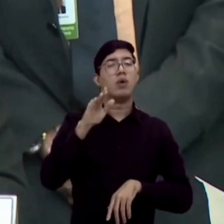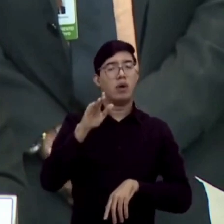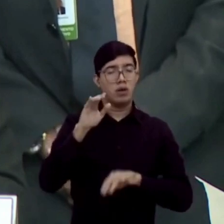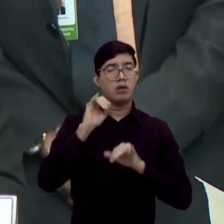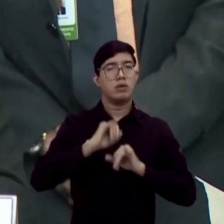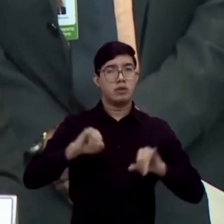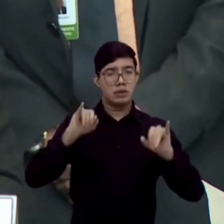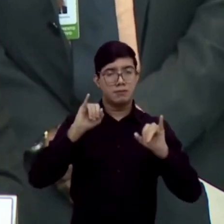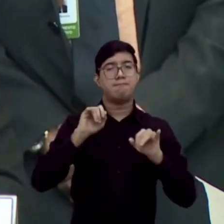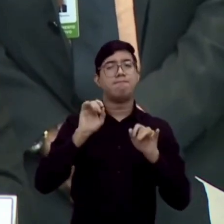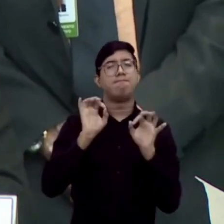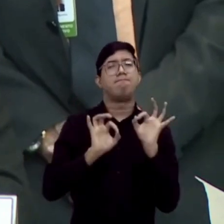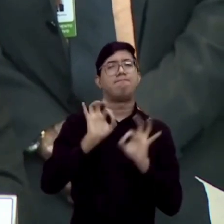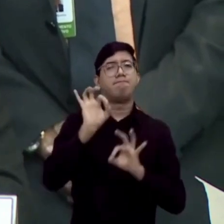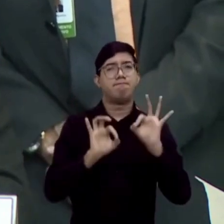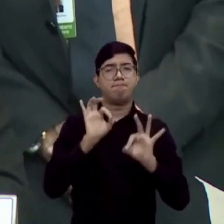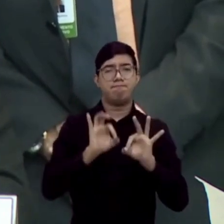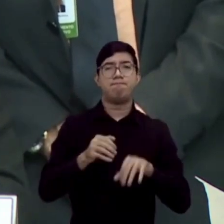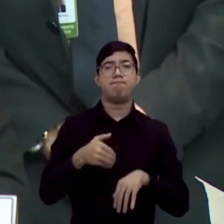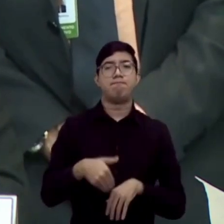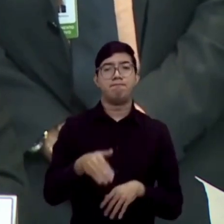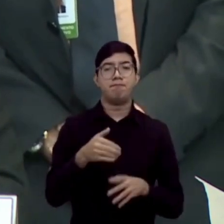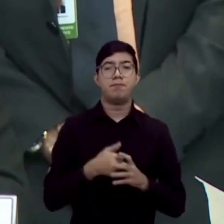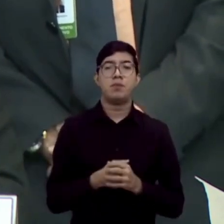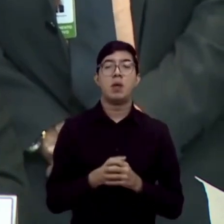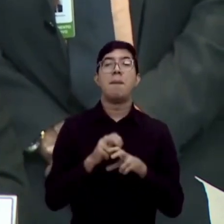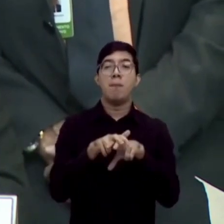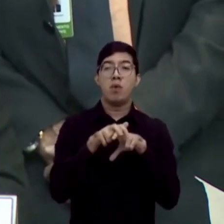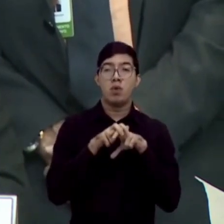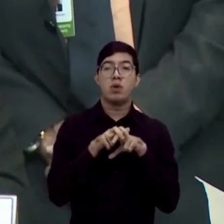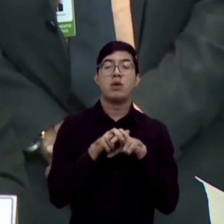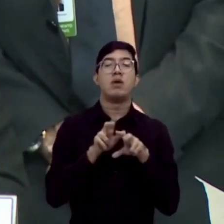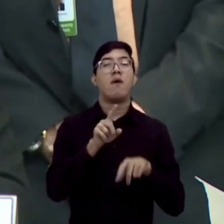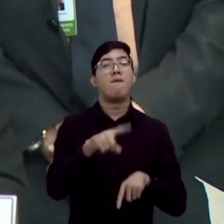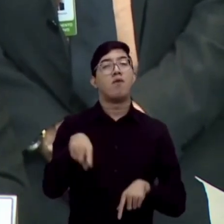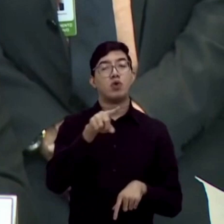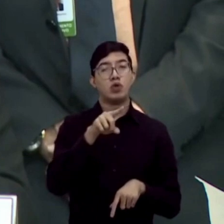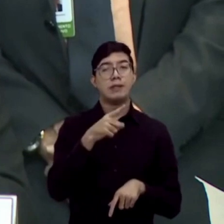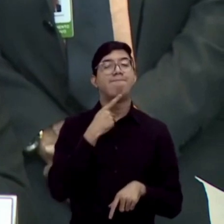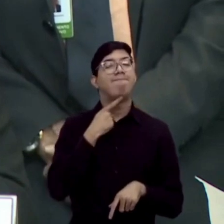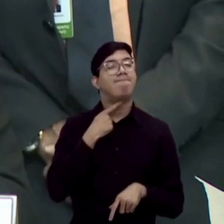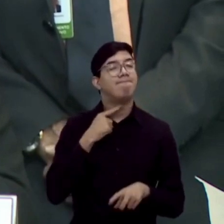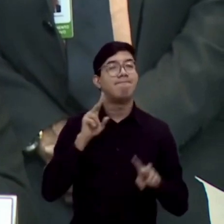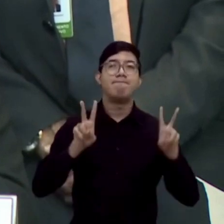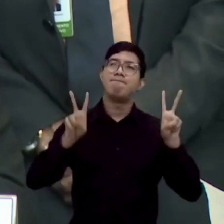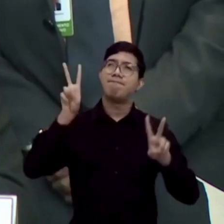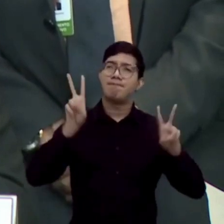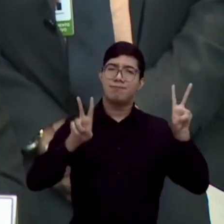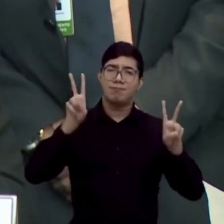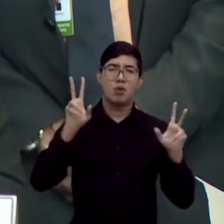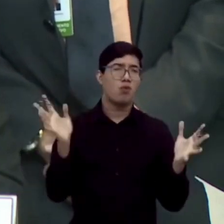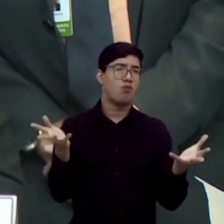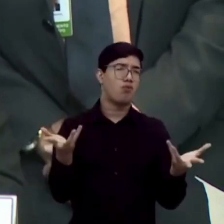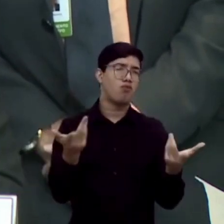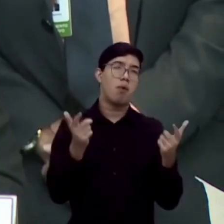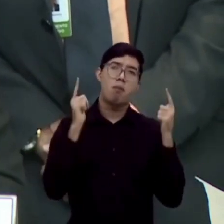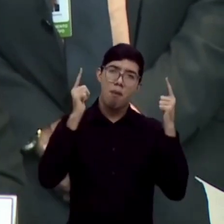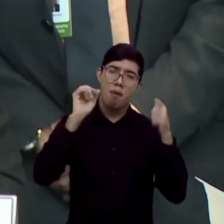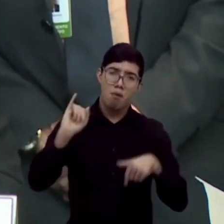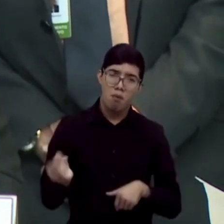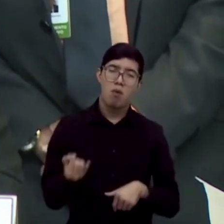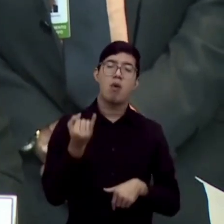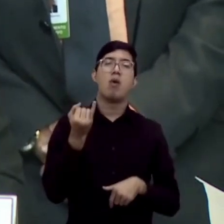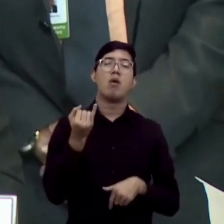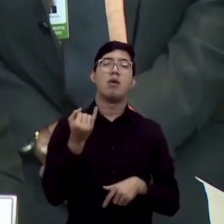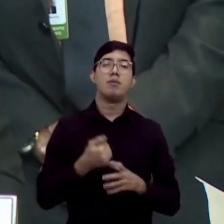fazer também. Portanto, aos vereadores dessa casa, um feliz carnaval, brinquem bem. E eu queria, mais uma